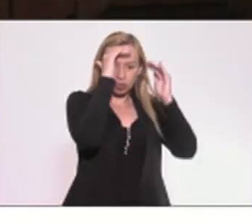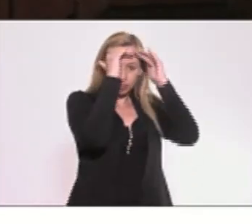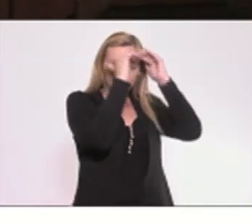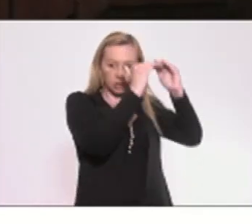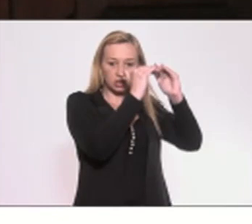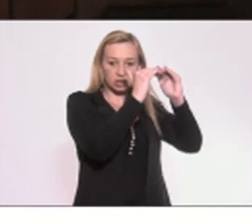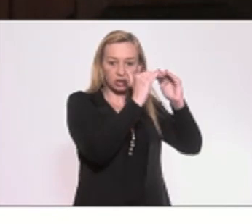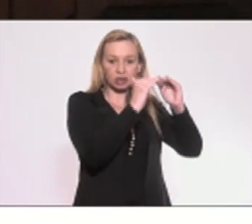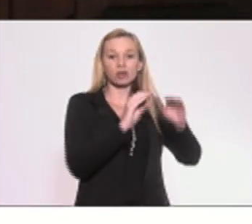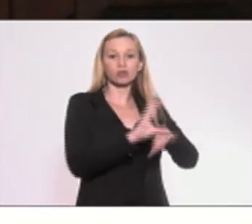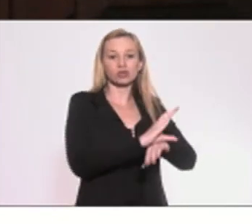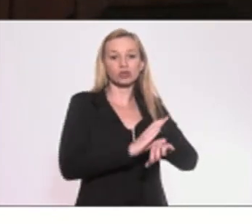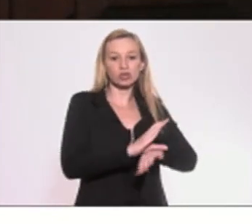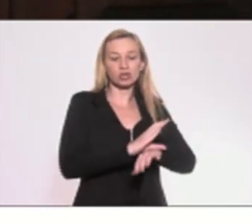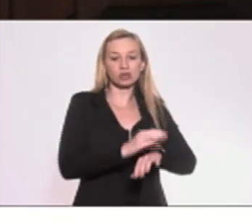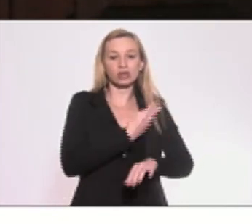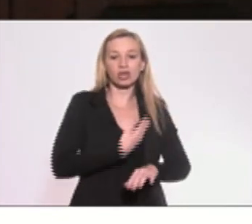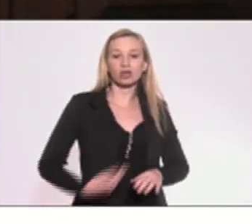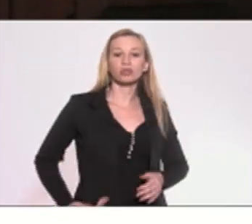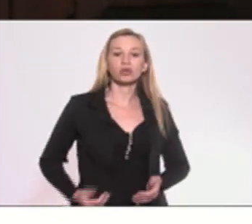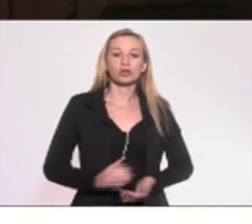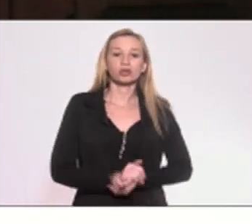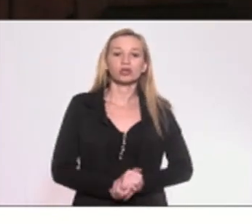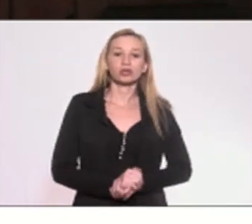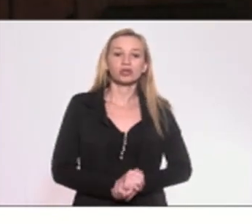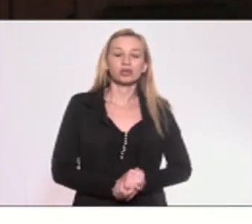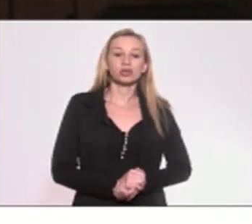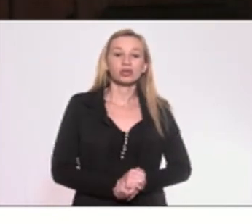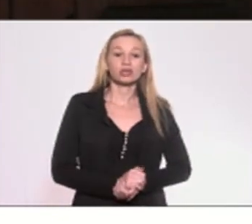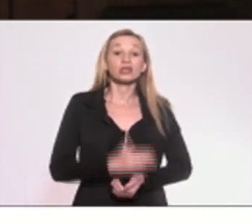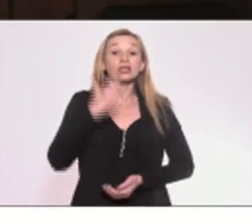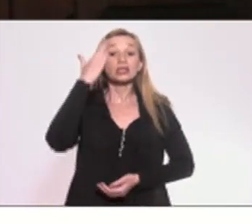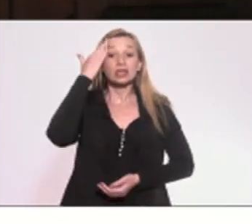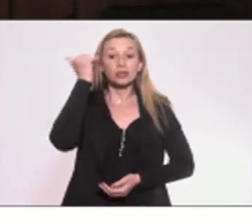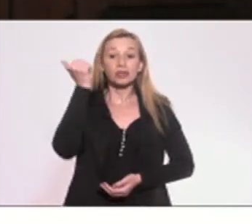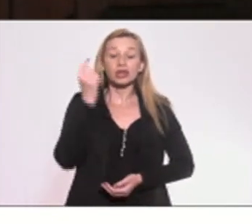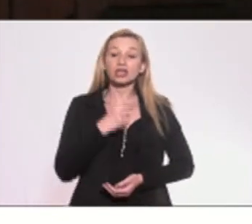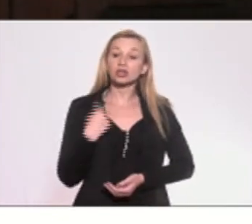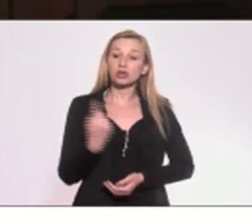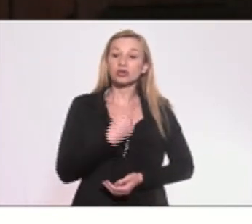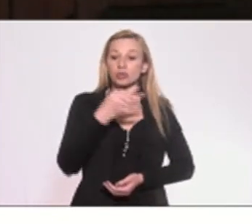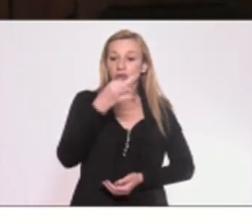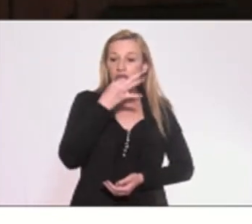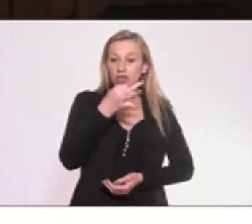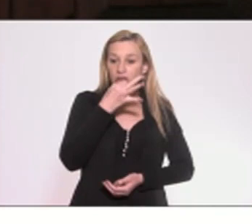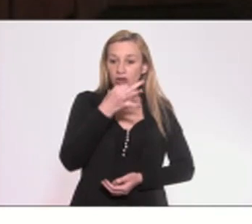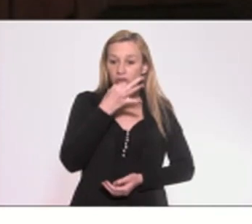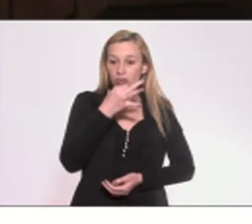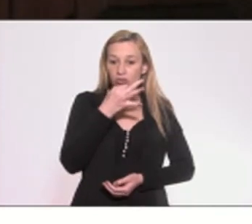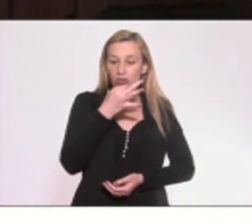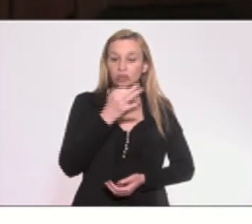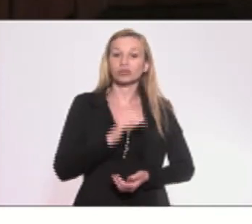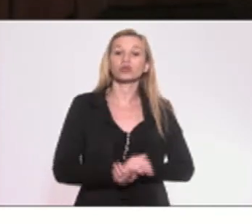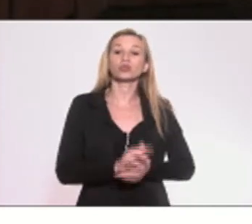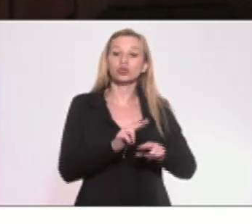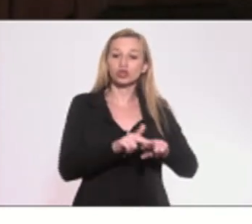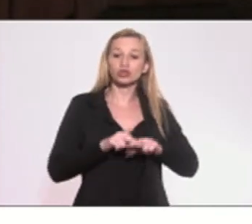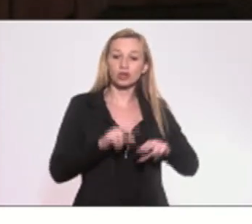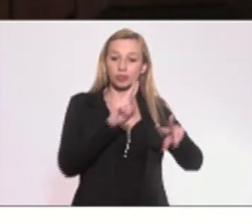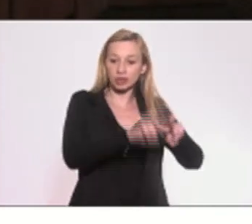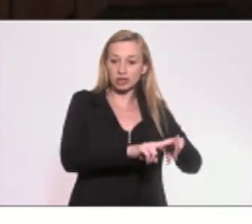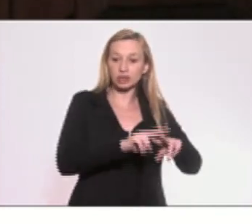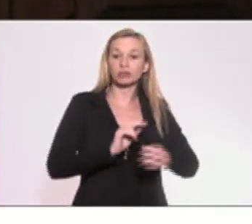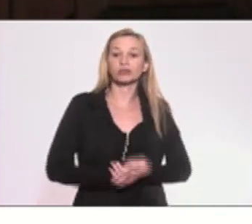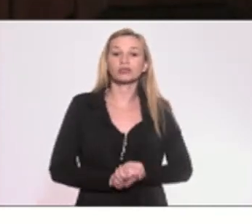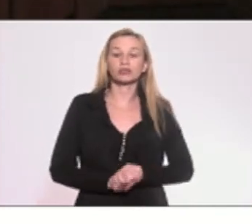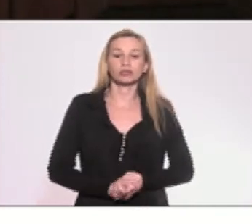da República, que seria ouvir essa casa em relação àquela prisão, àquele ato prisional. Então,